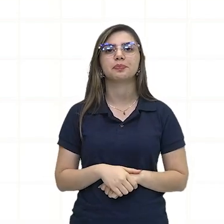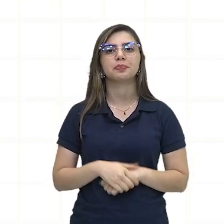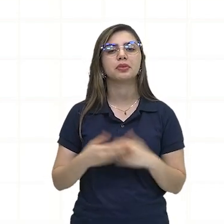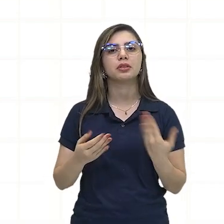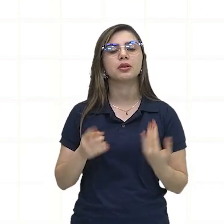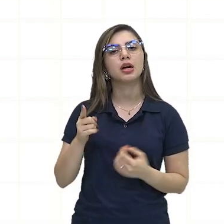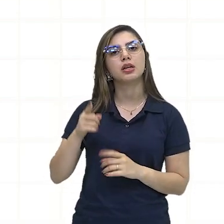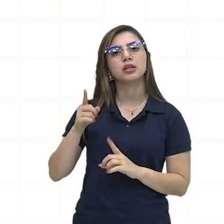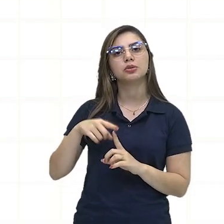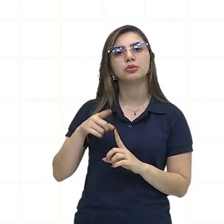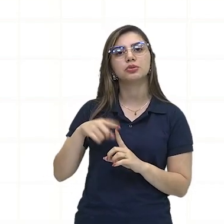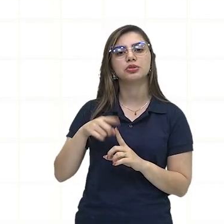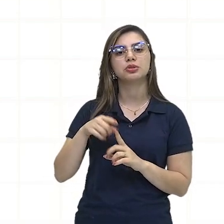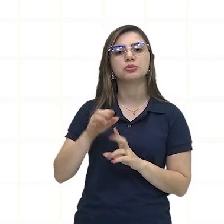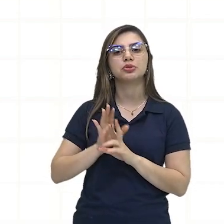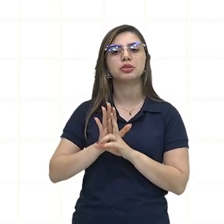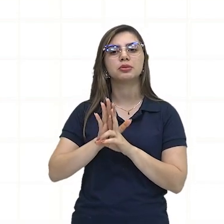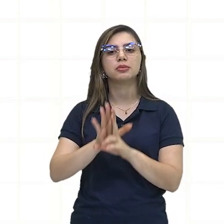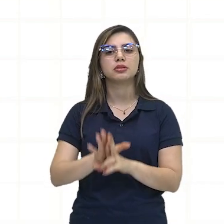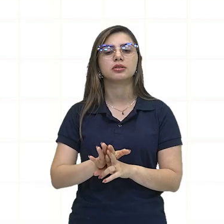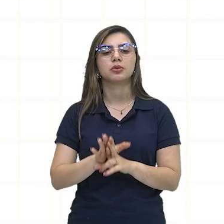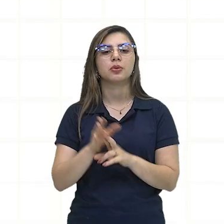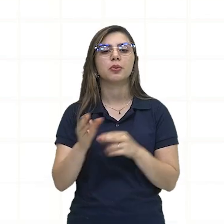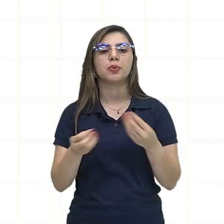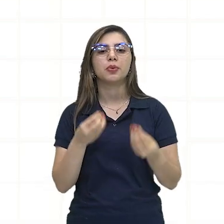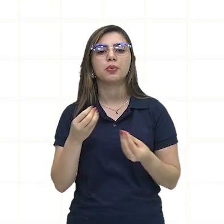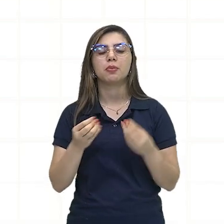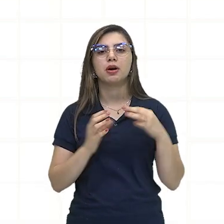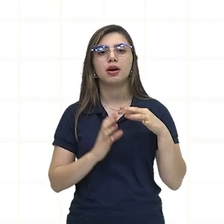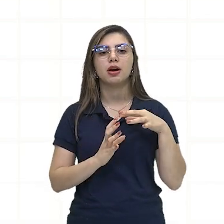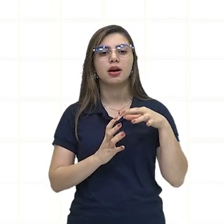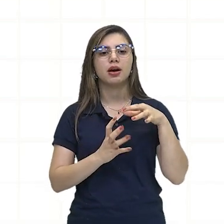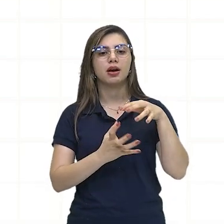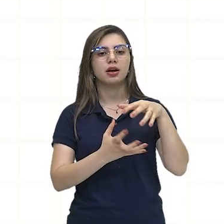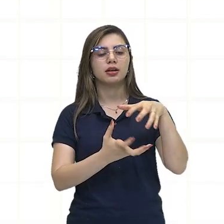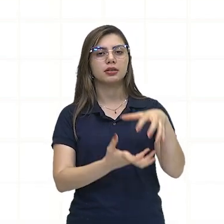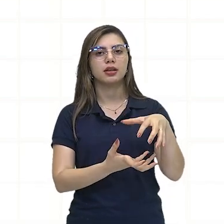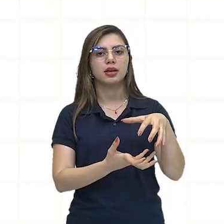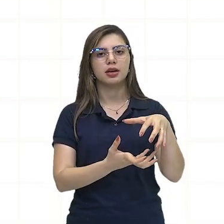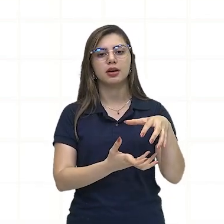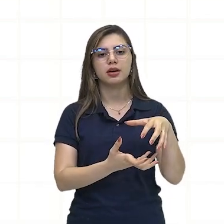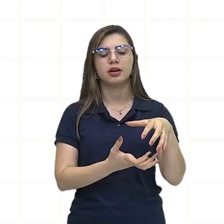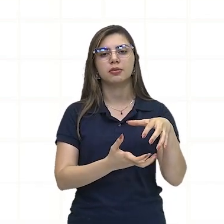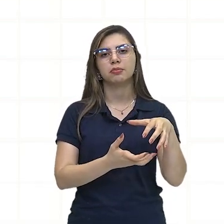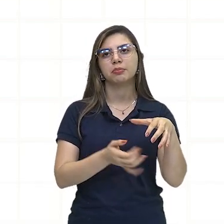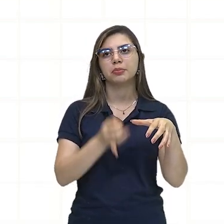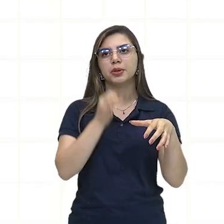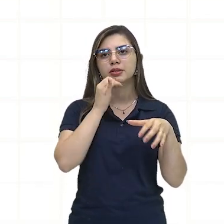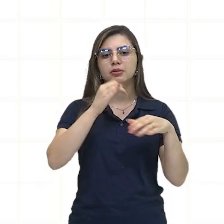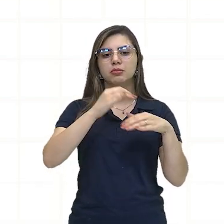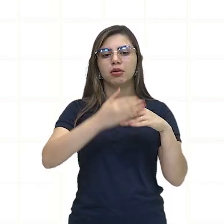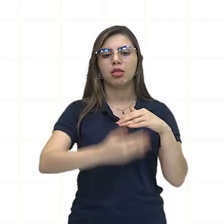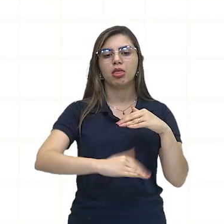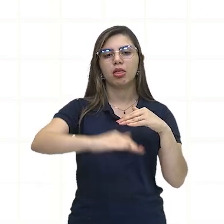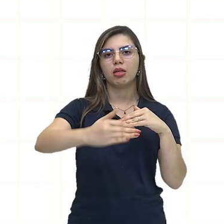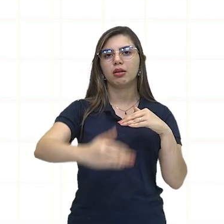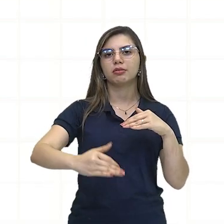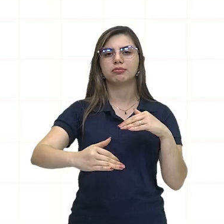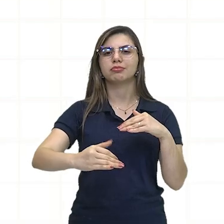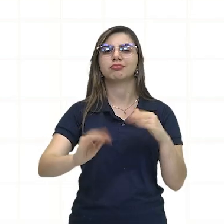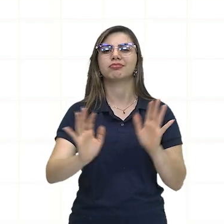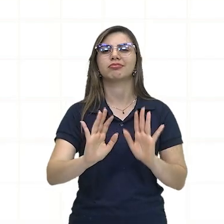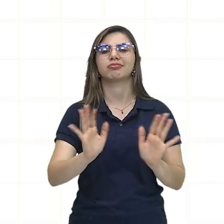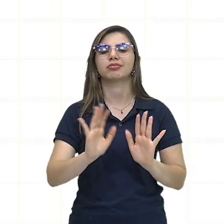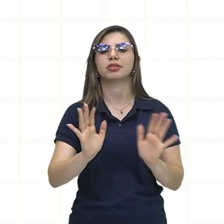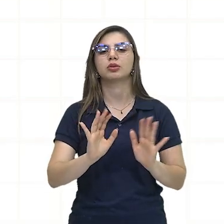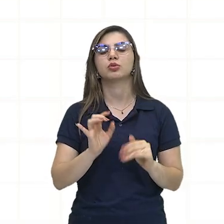de representação, a curvatura da Terra, ela é desconsiderada. Ou seja, essa representação, ela